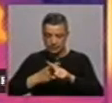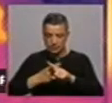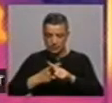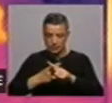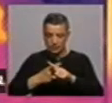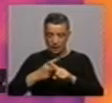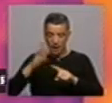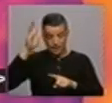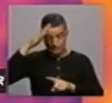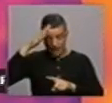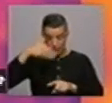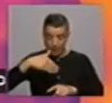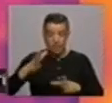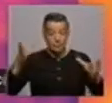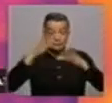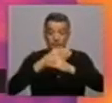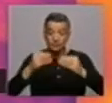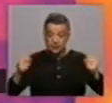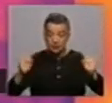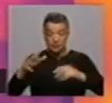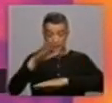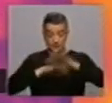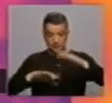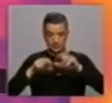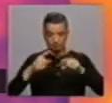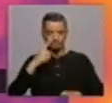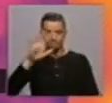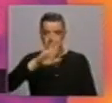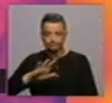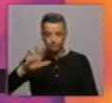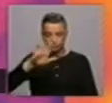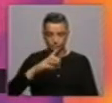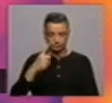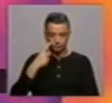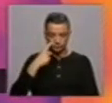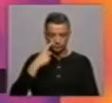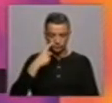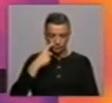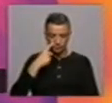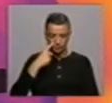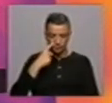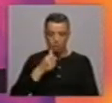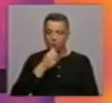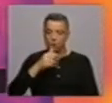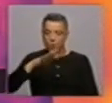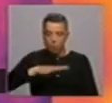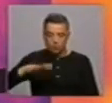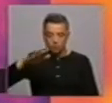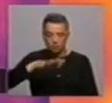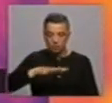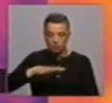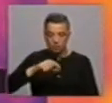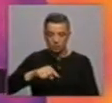extinção e, portanto, o que eles fizeram, estas são as imagens que nós conhecemos do mundo da ecologia. Onde é que entra aqui? Onde é que